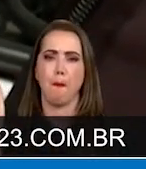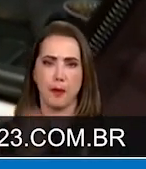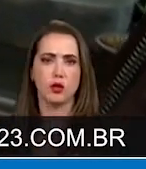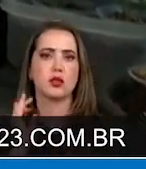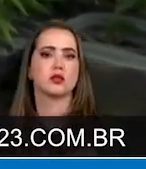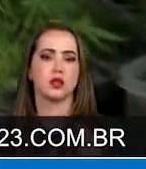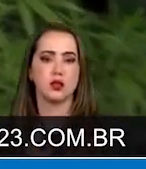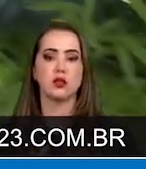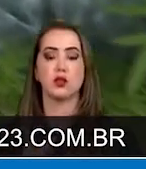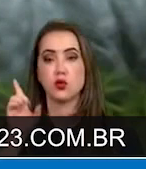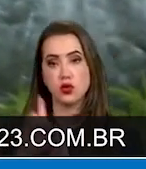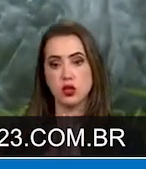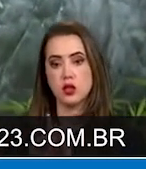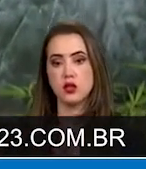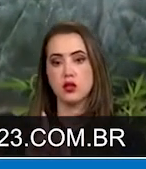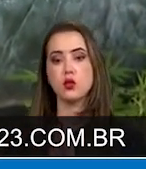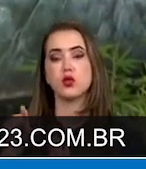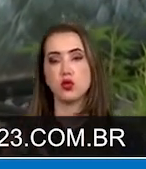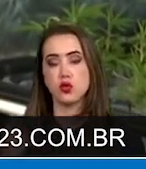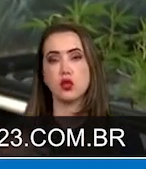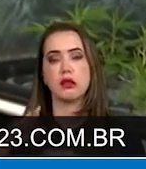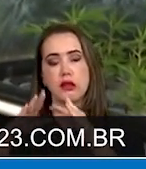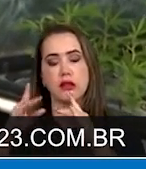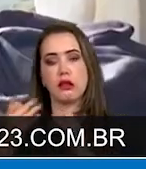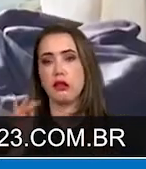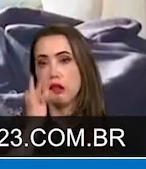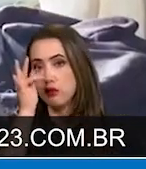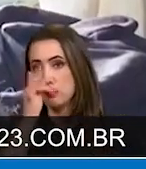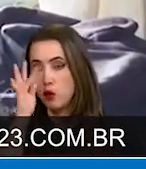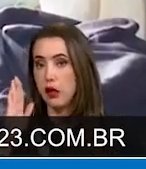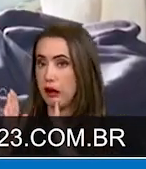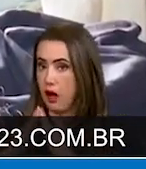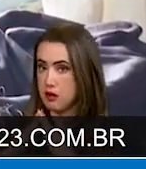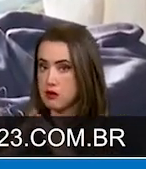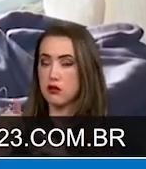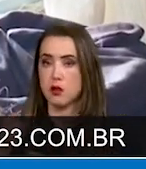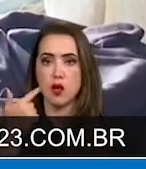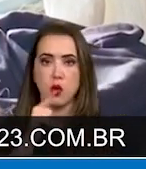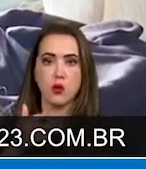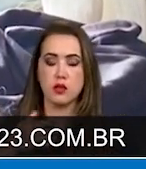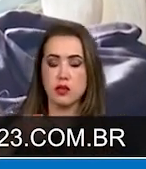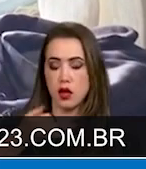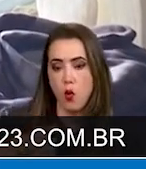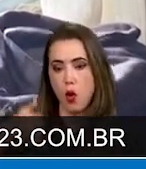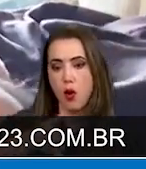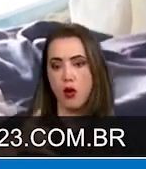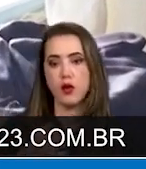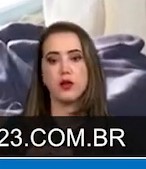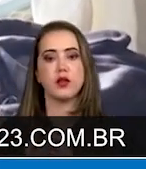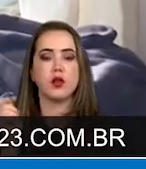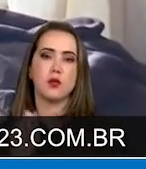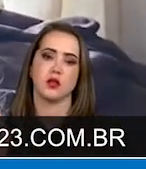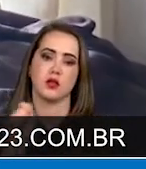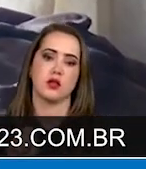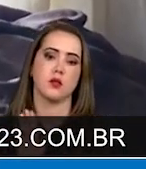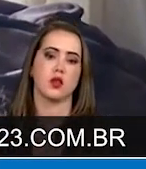cultivar a planta em casa para extrair o óleo essencial e criou uma associação para compartilhar o remédio com